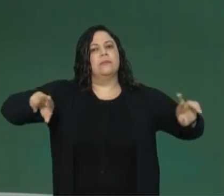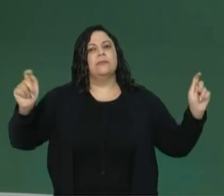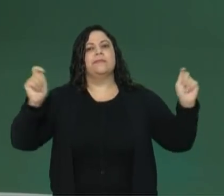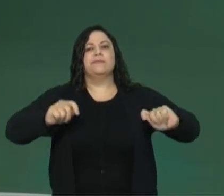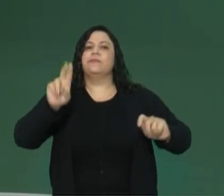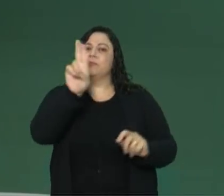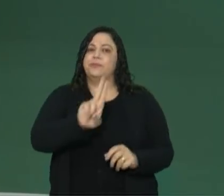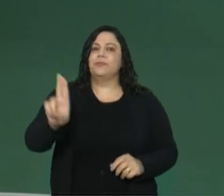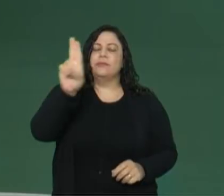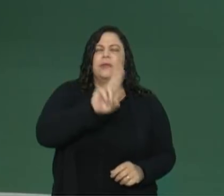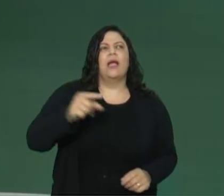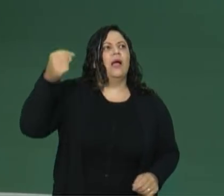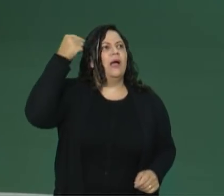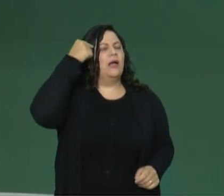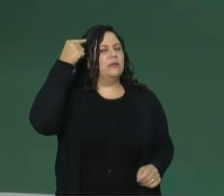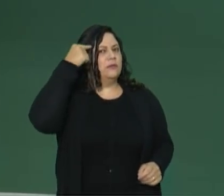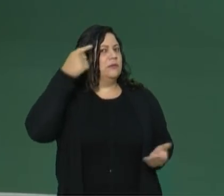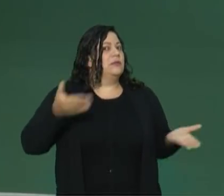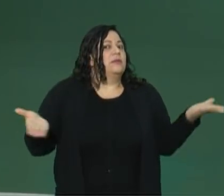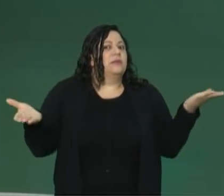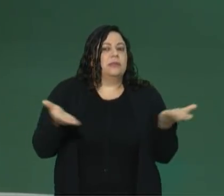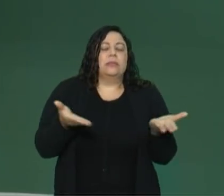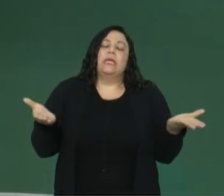aqui agora, nesse caso.